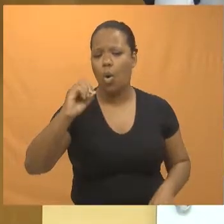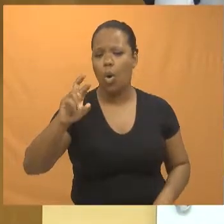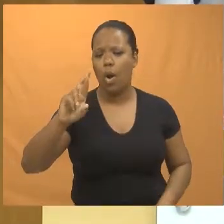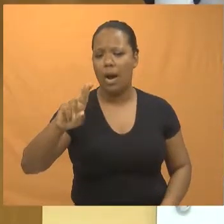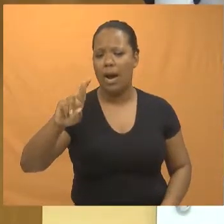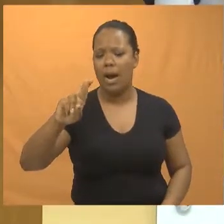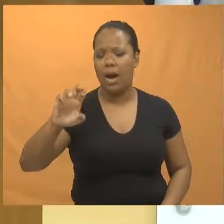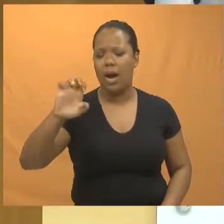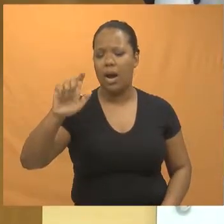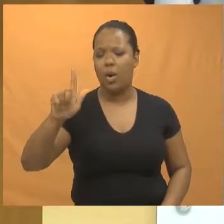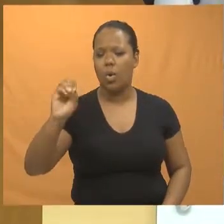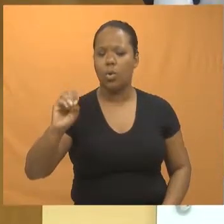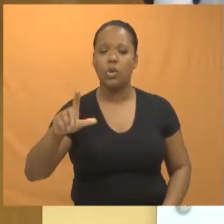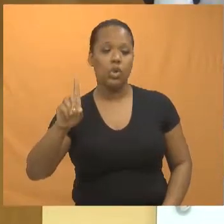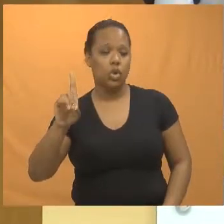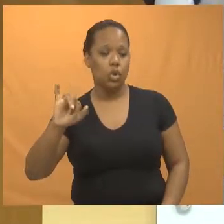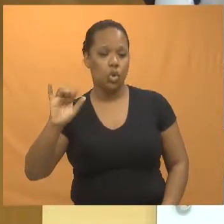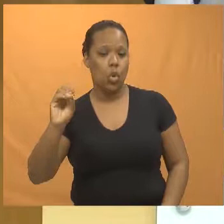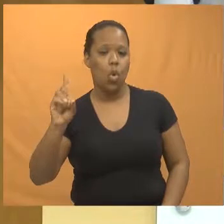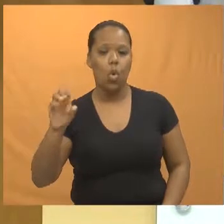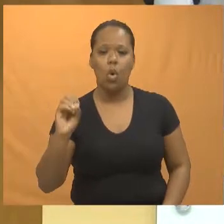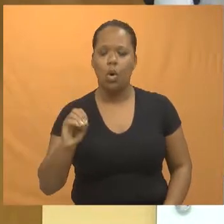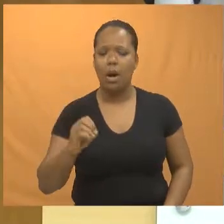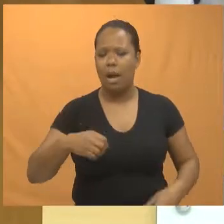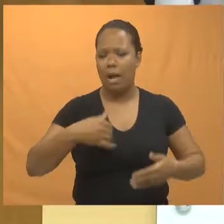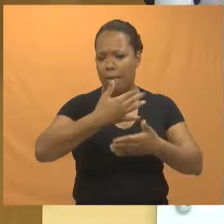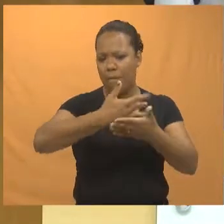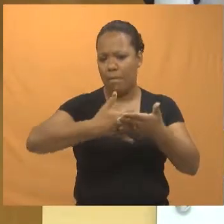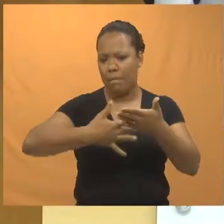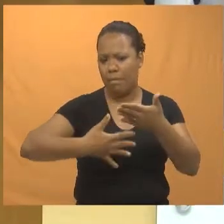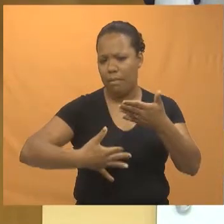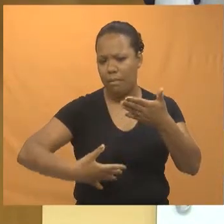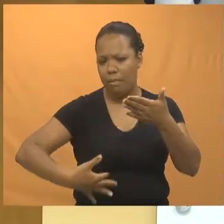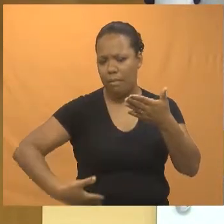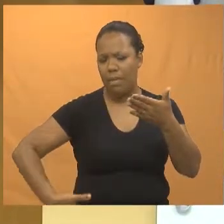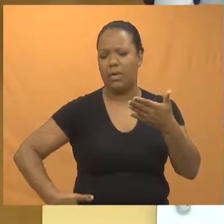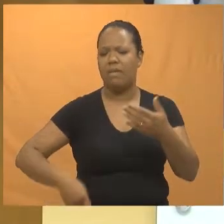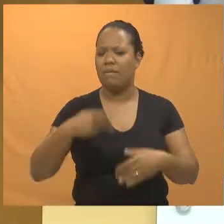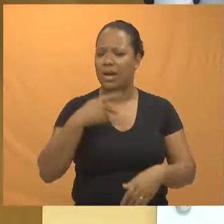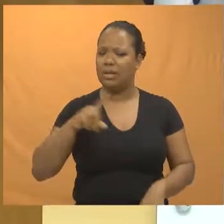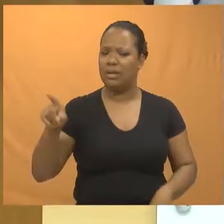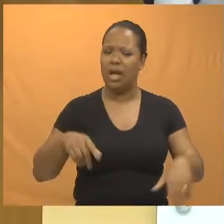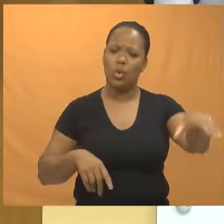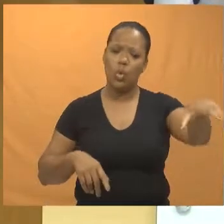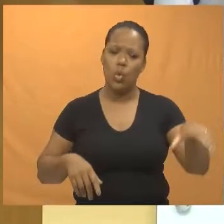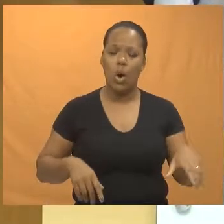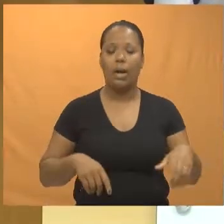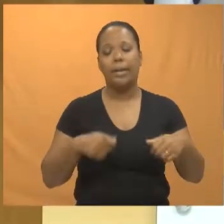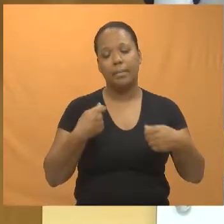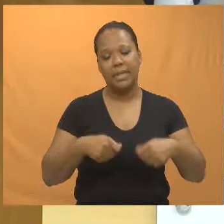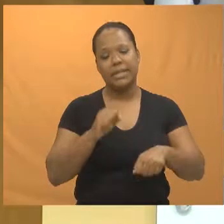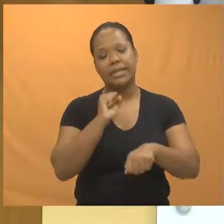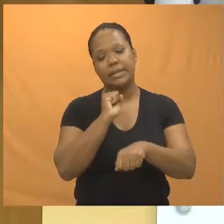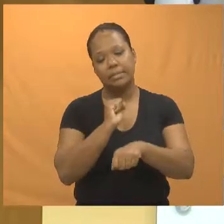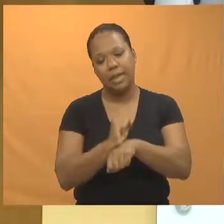Diogo Fontes, né? Quantos comentários saem aqui com relação a Diogo Fontes? Porque precisa esperar